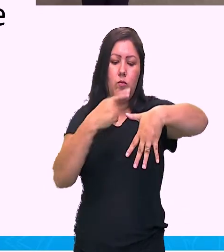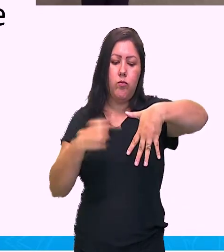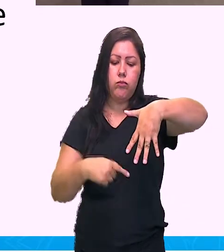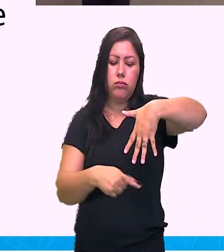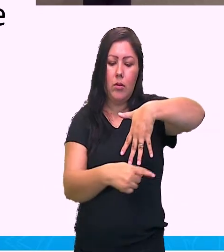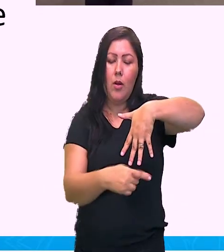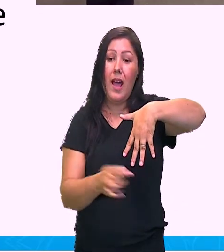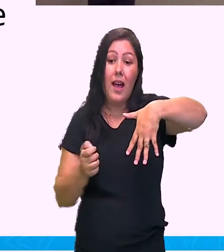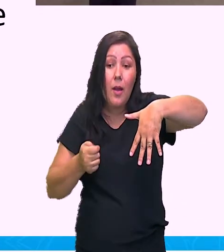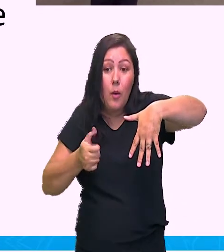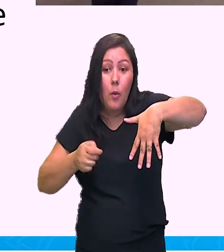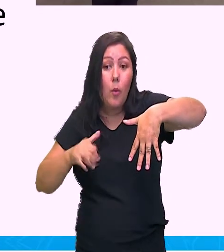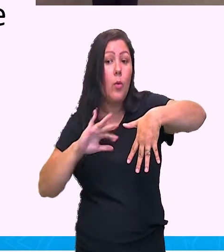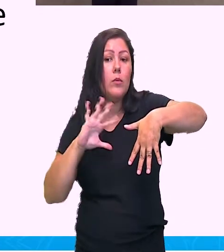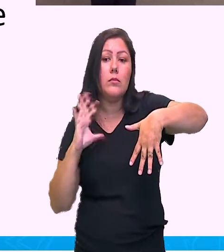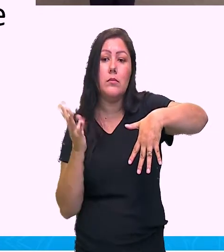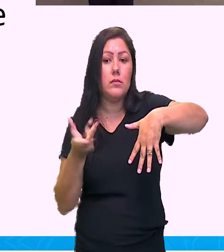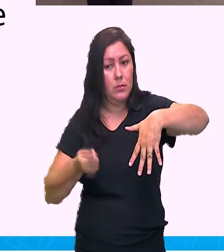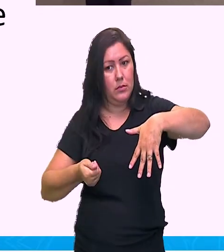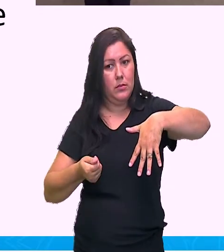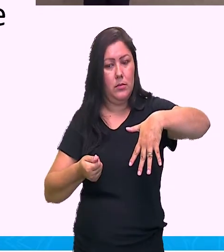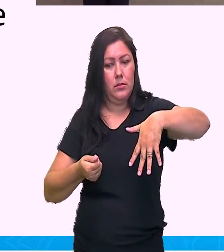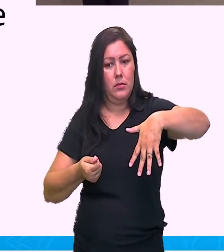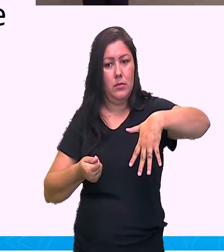Então, existem acordos